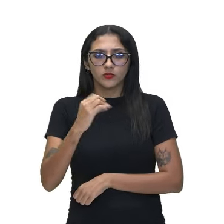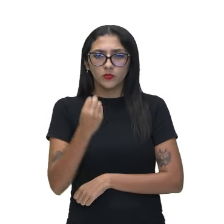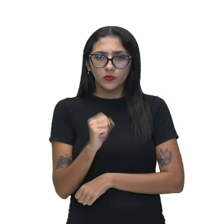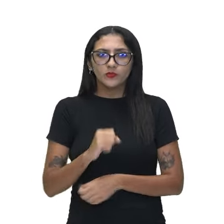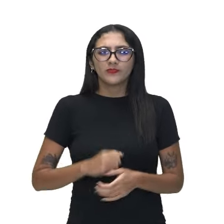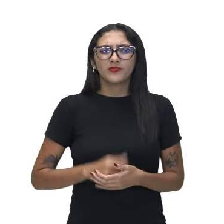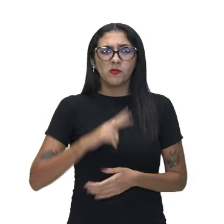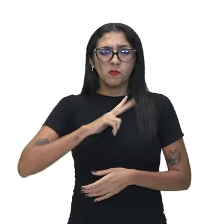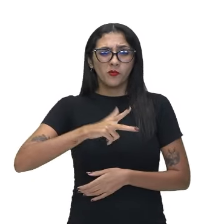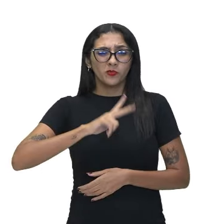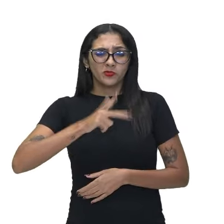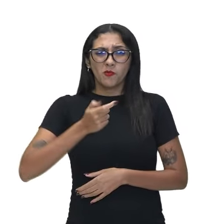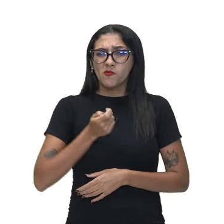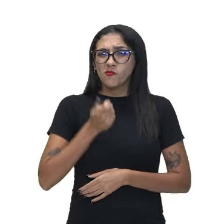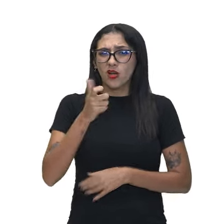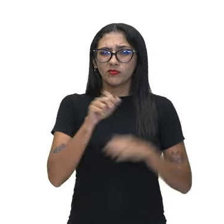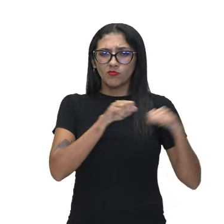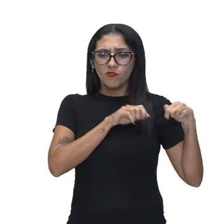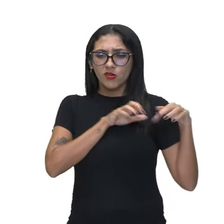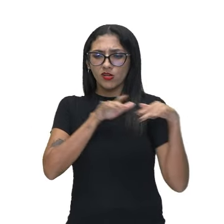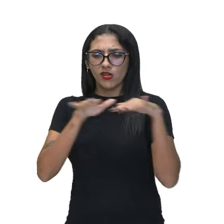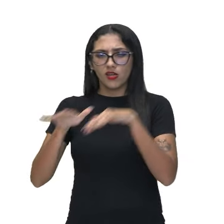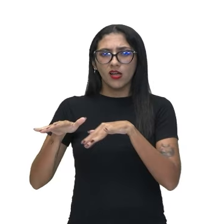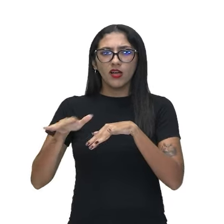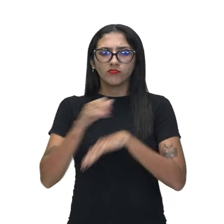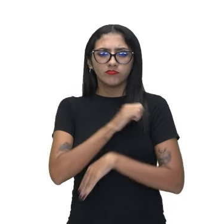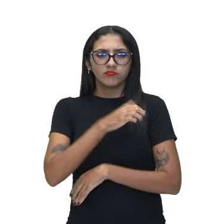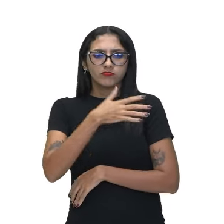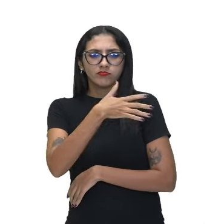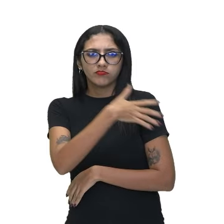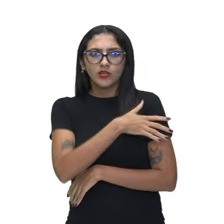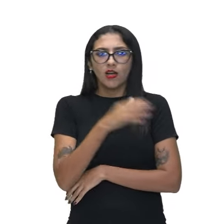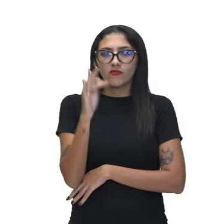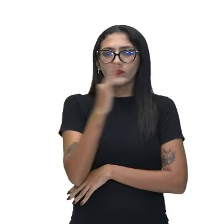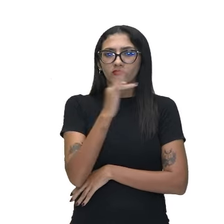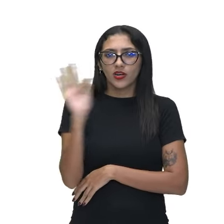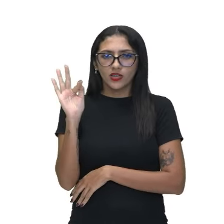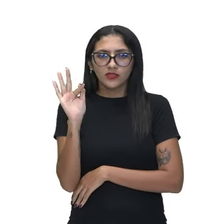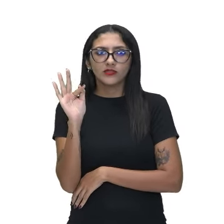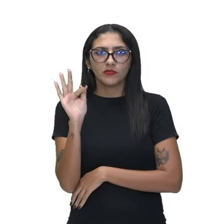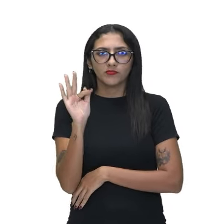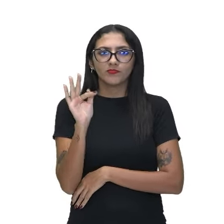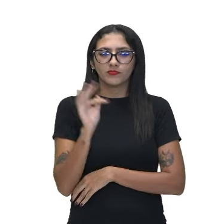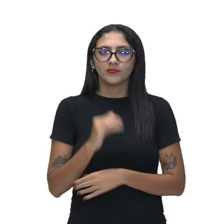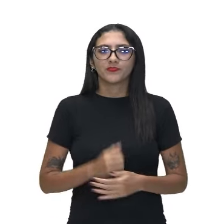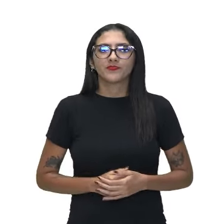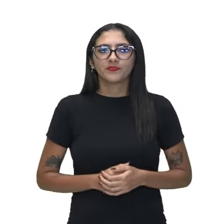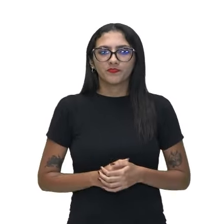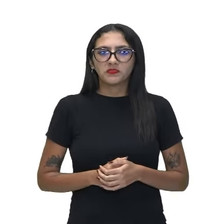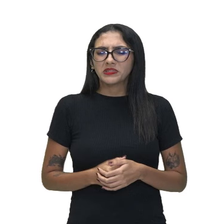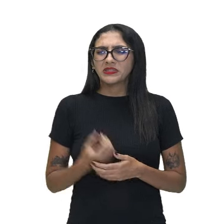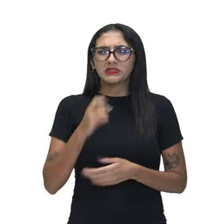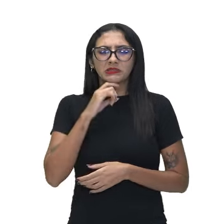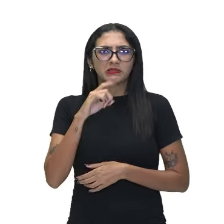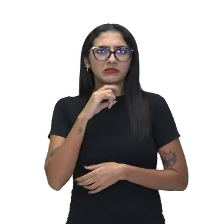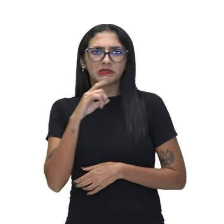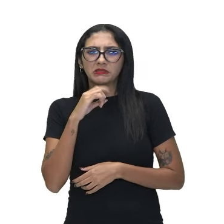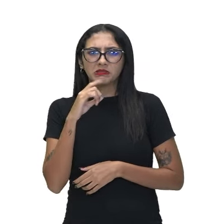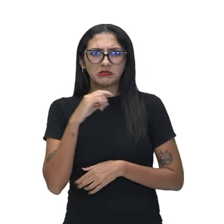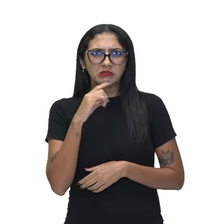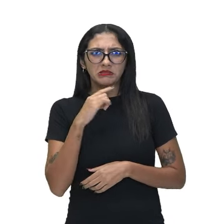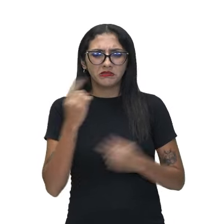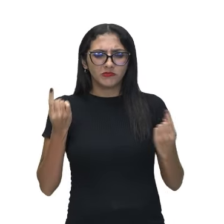a ser invadido pelas tropas francesas comandadas por Napoleão Bonaparte. Sem condições militares para enfrentar